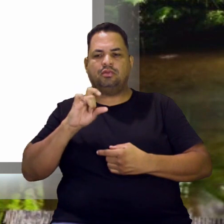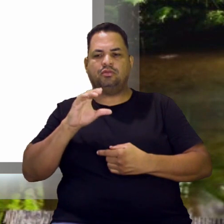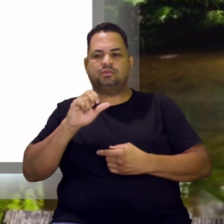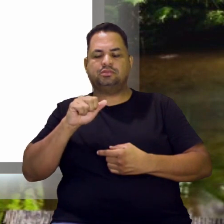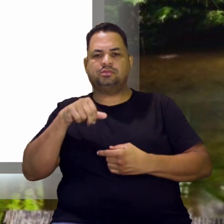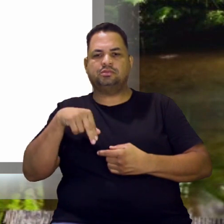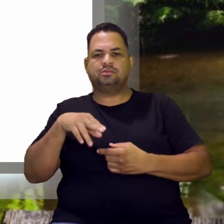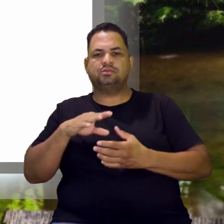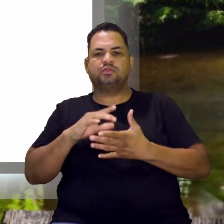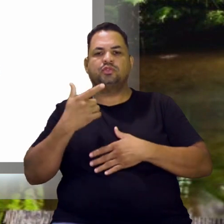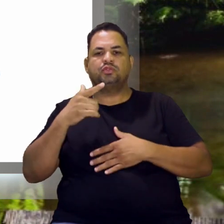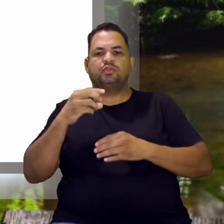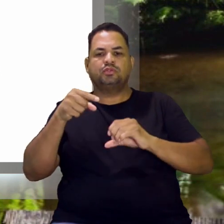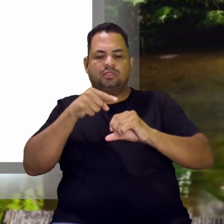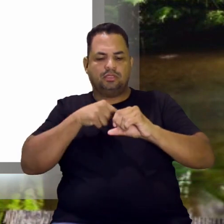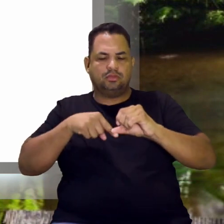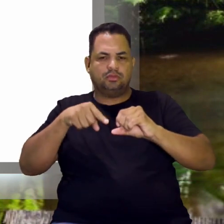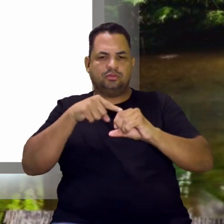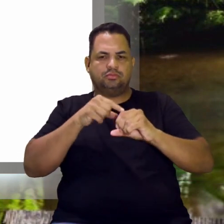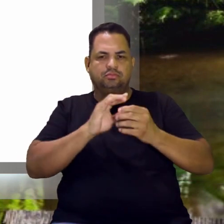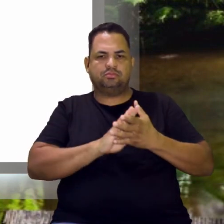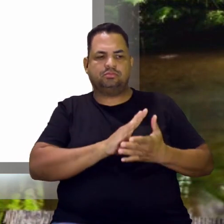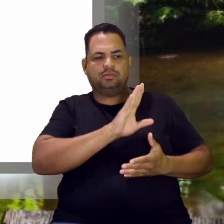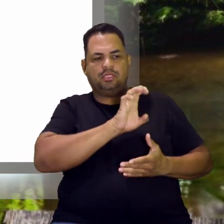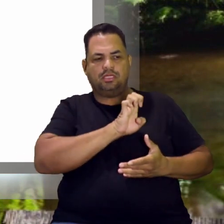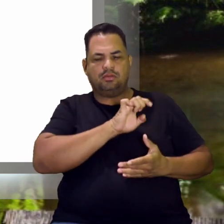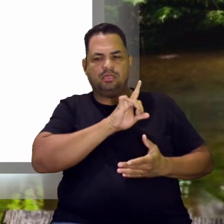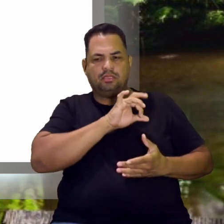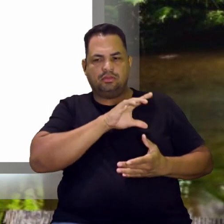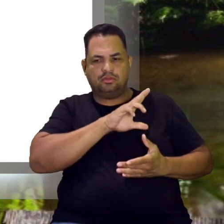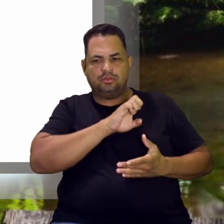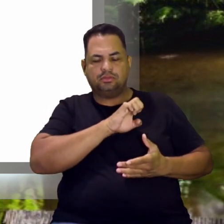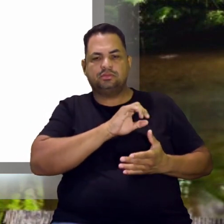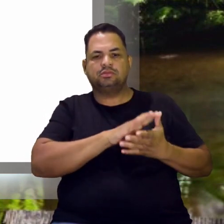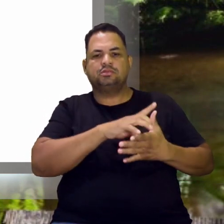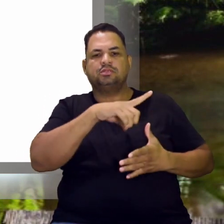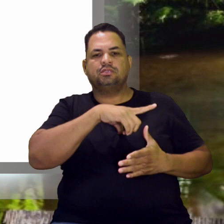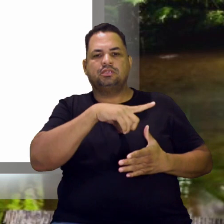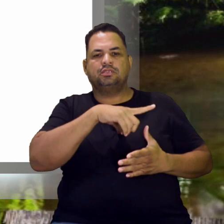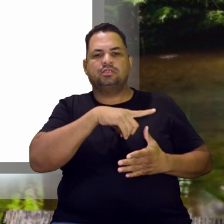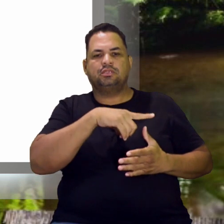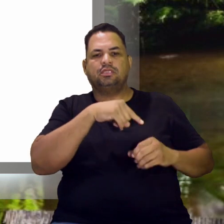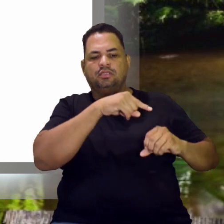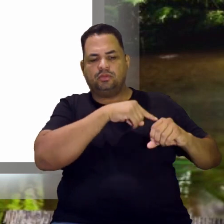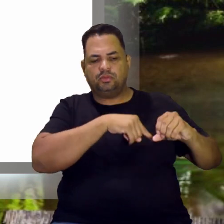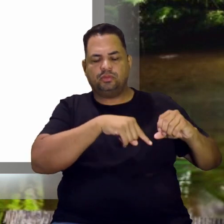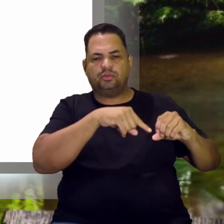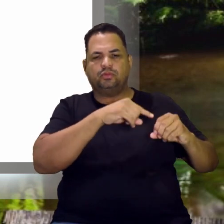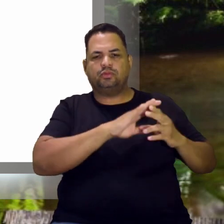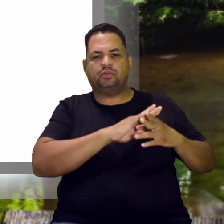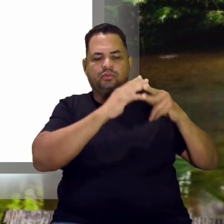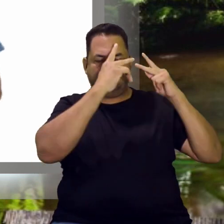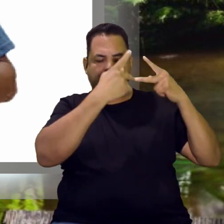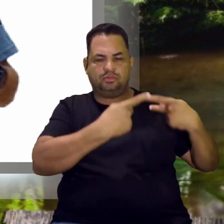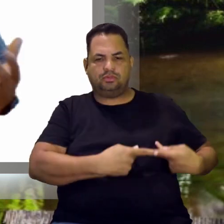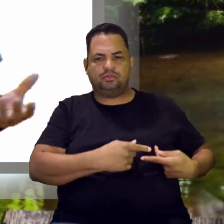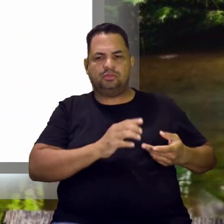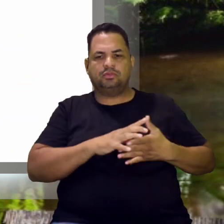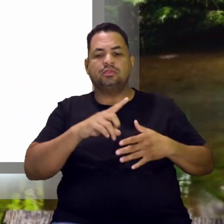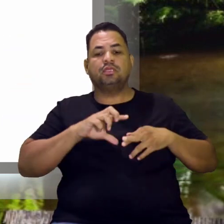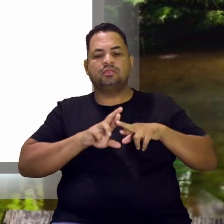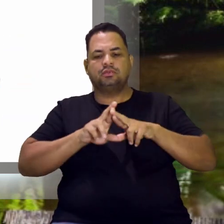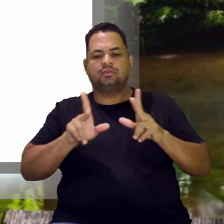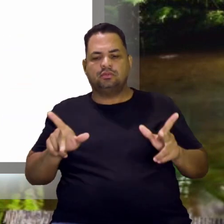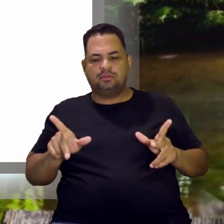Ser humano eucariontes, portanto, tem núcleo. Claro, existe aí sim uma dinâmica de diferença entre esses